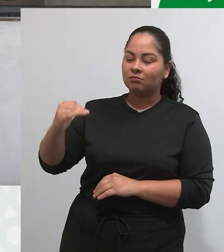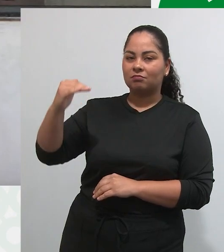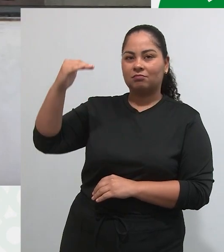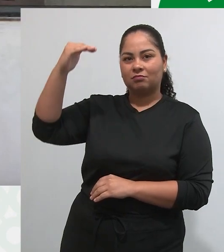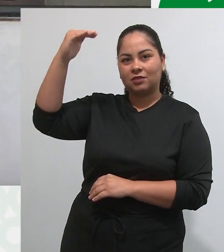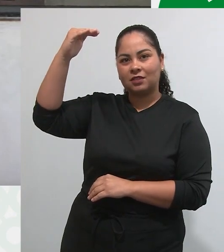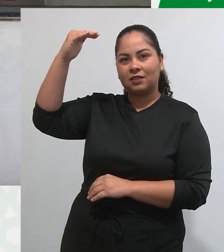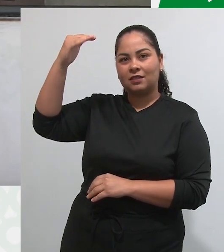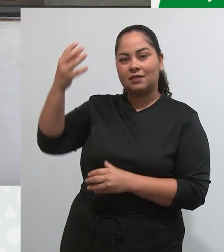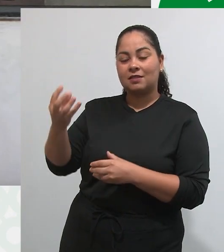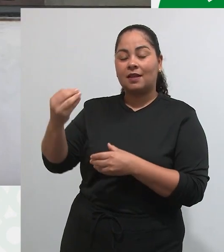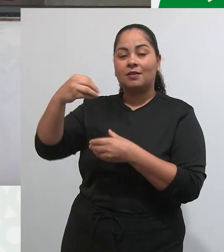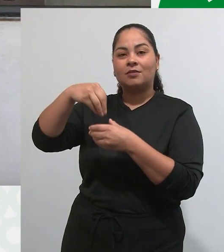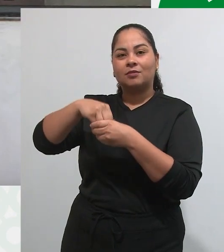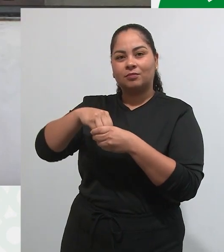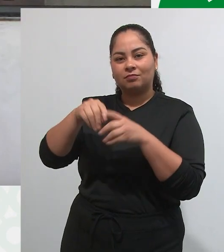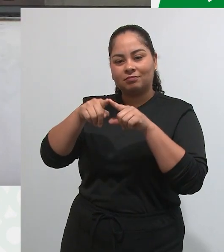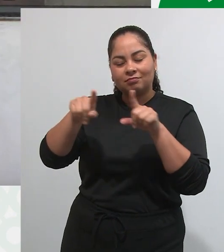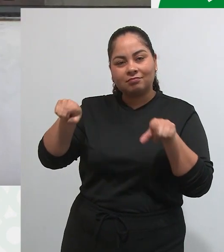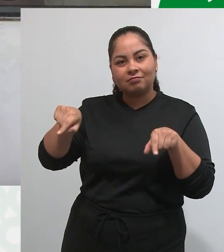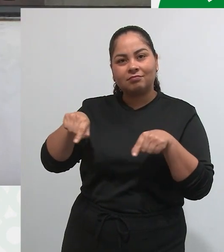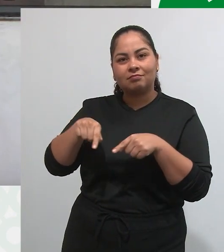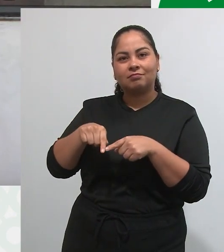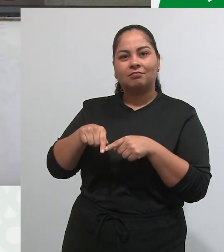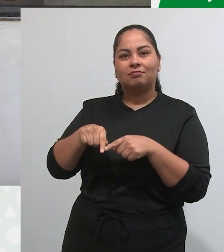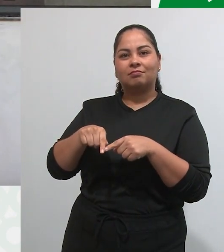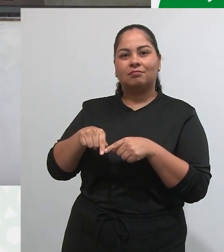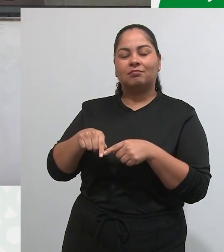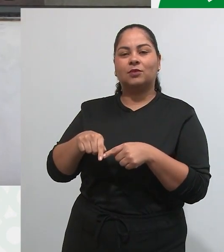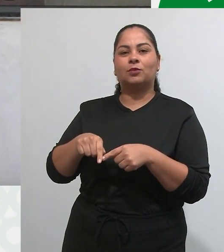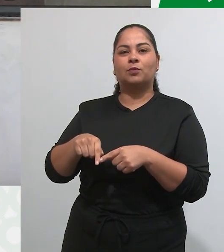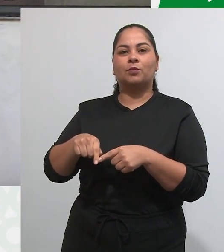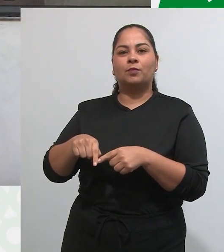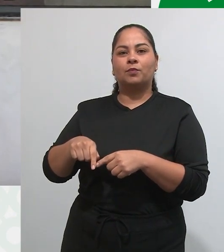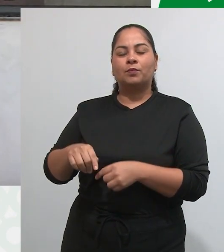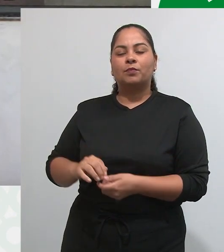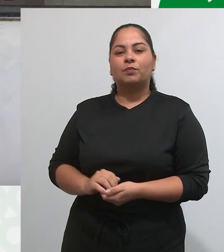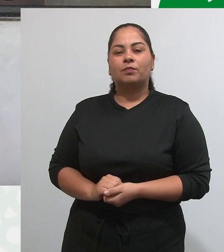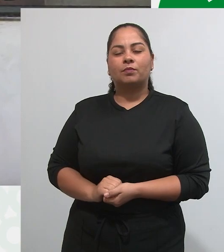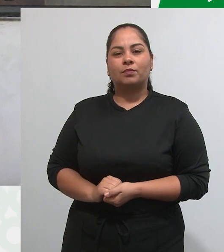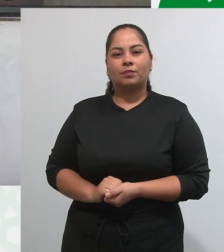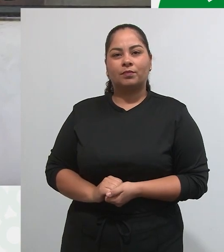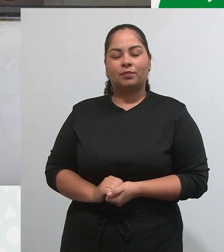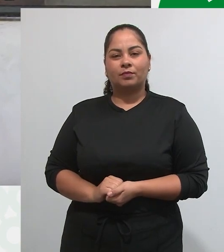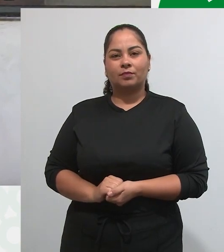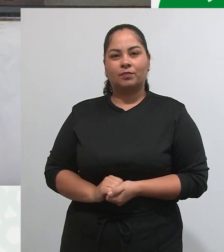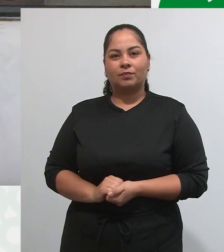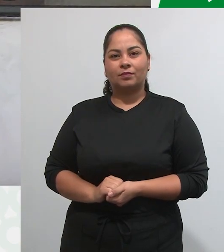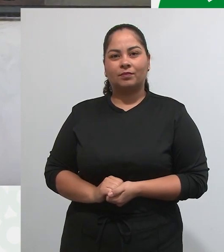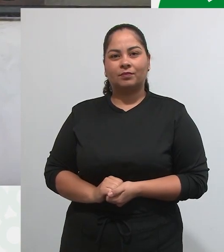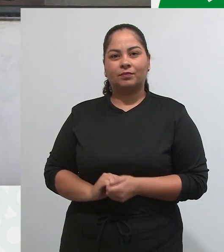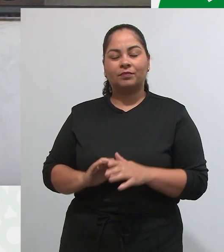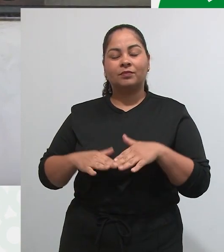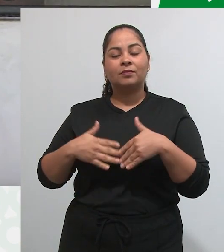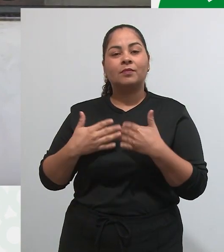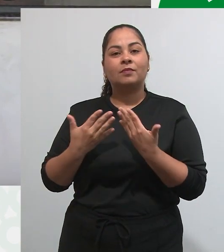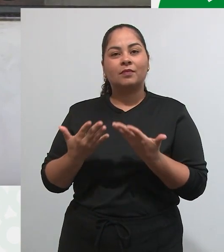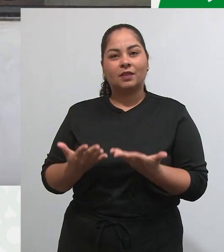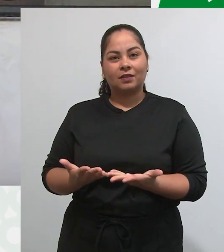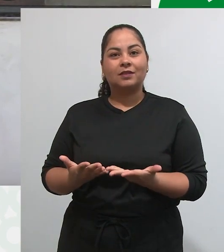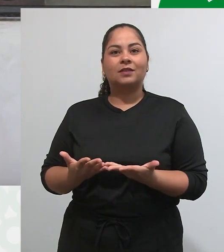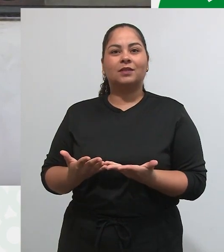continuada continue dentro do nosso estado, dentro do nosso município, para que eles possam